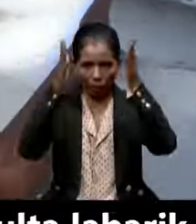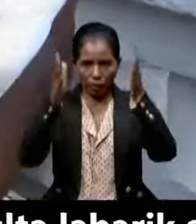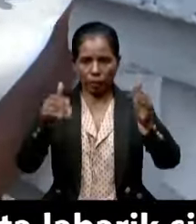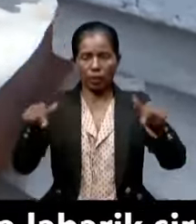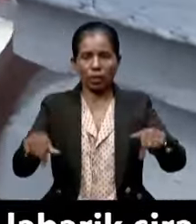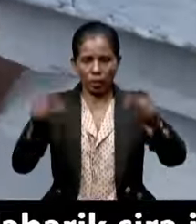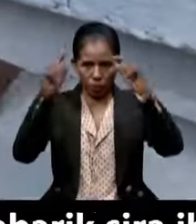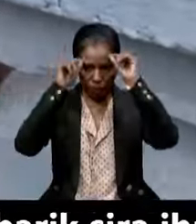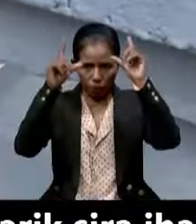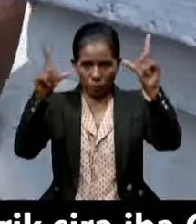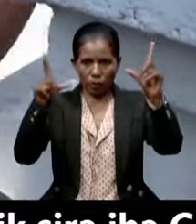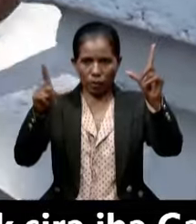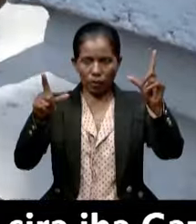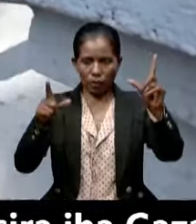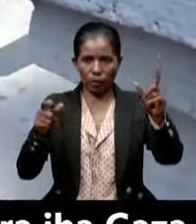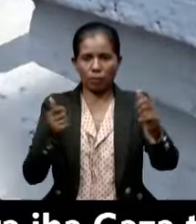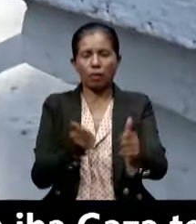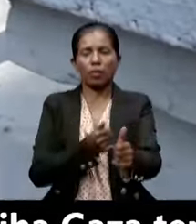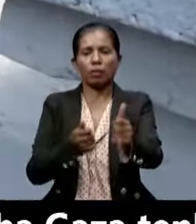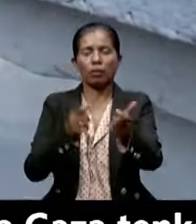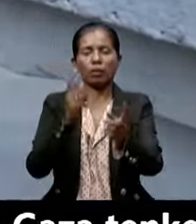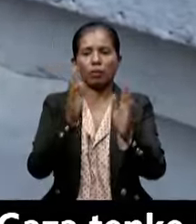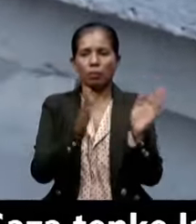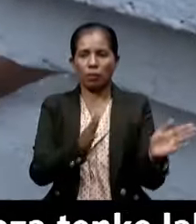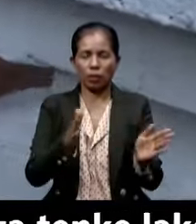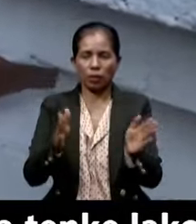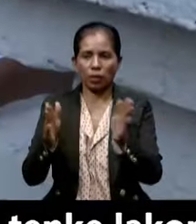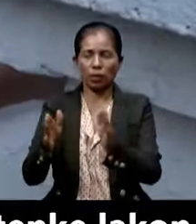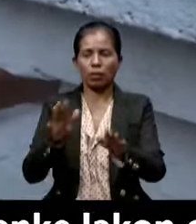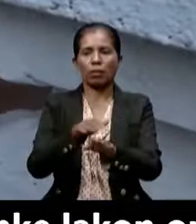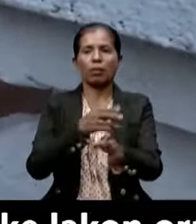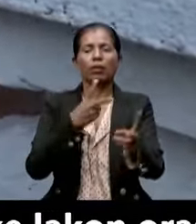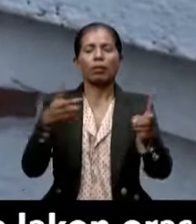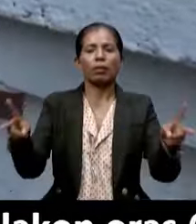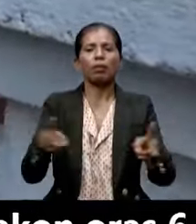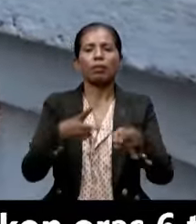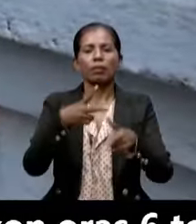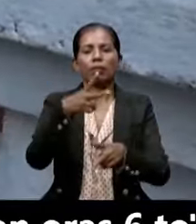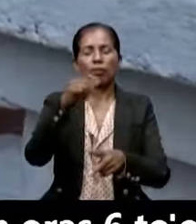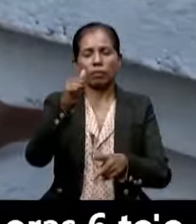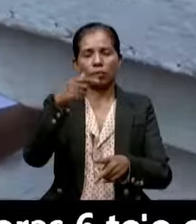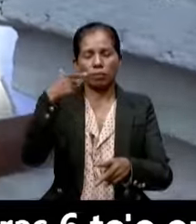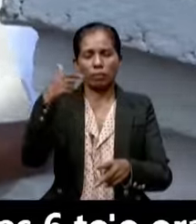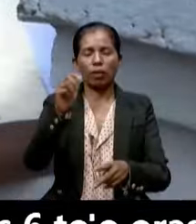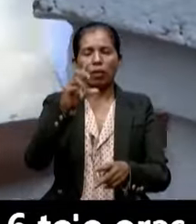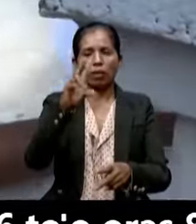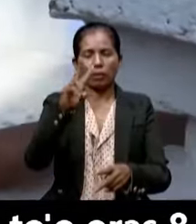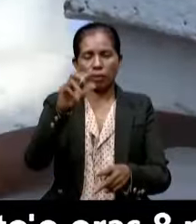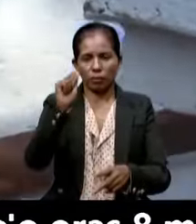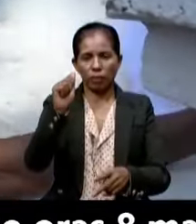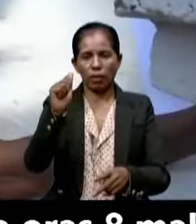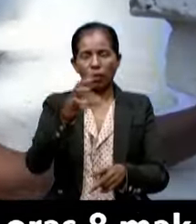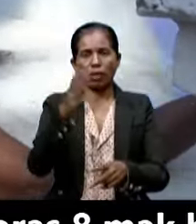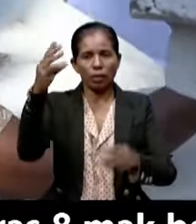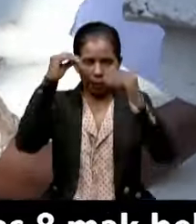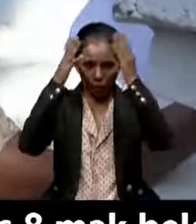Leste hakat batuir prosesu rekrutamentu bolsa candidatus profesoris. Nebe